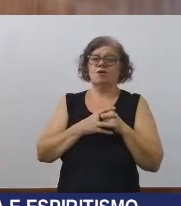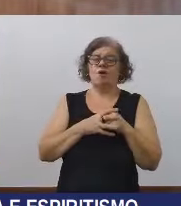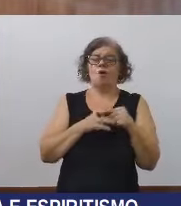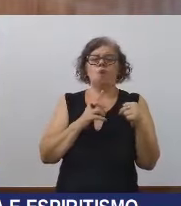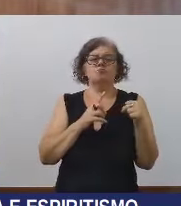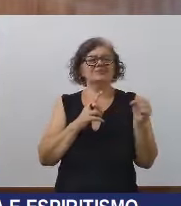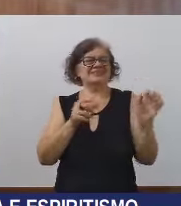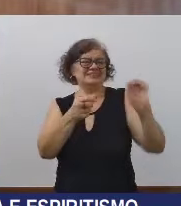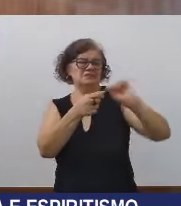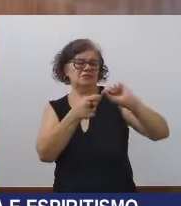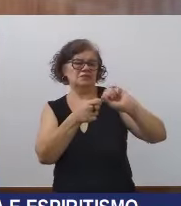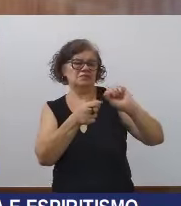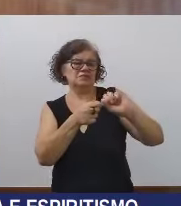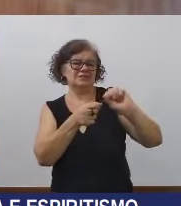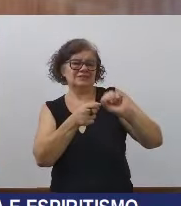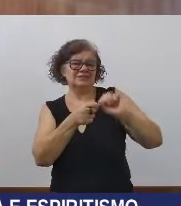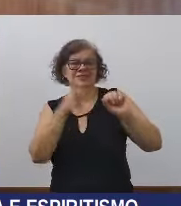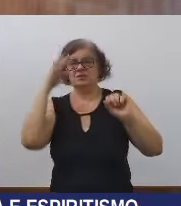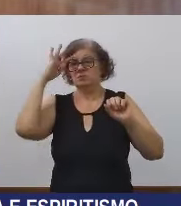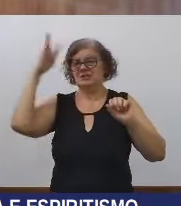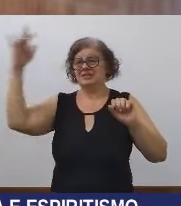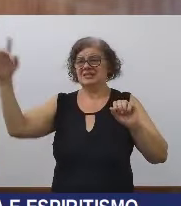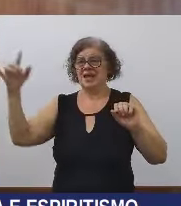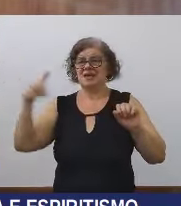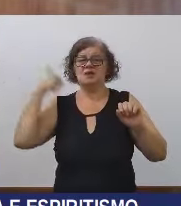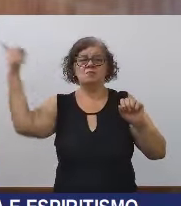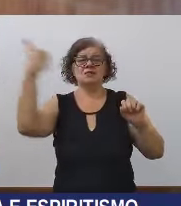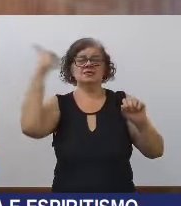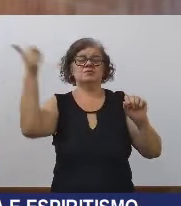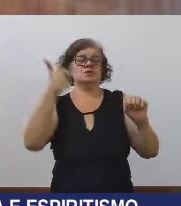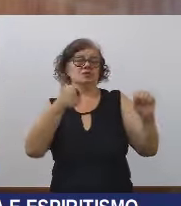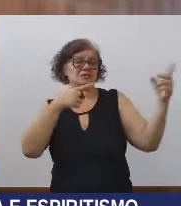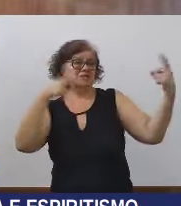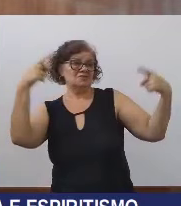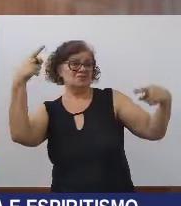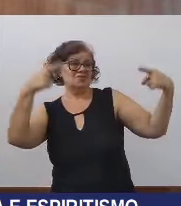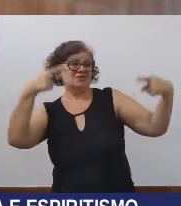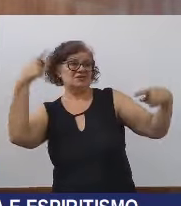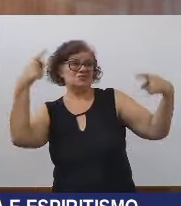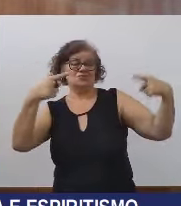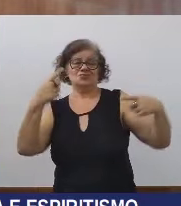gente quer muitas vezes fazer prevalecer a nossa ideia ao outro e o outro a nós.